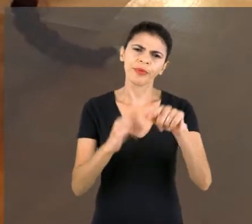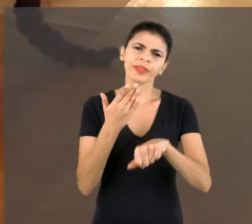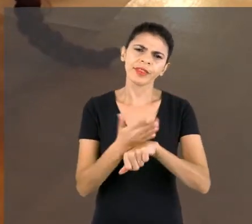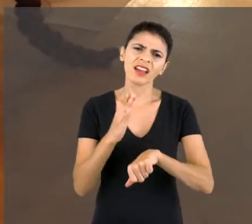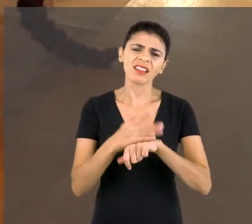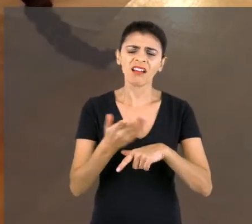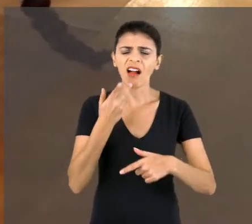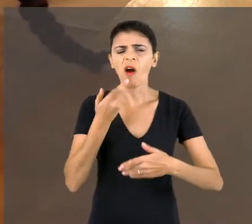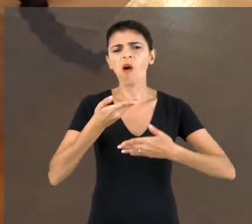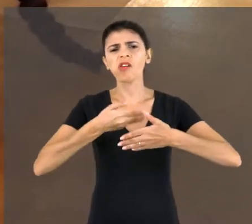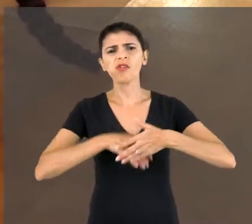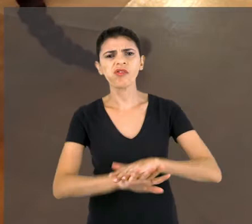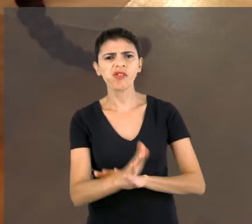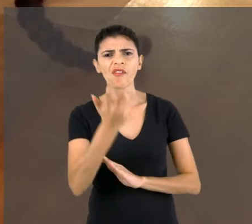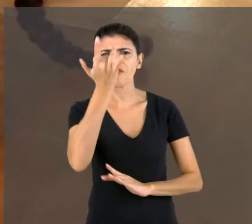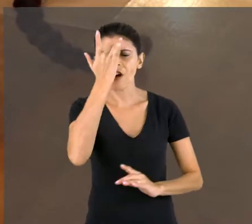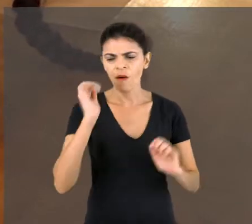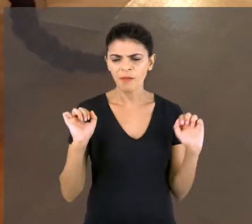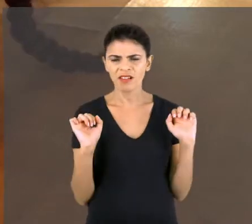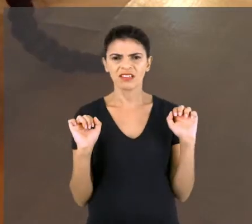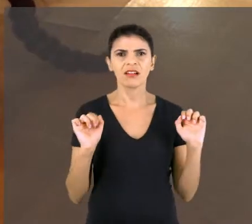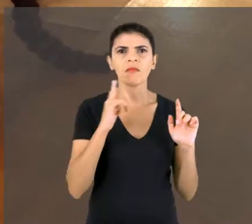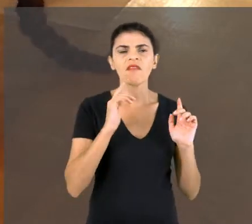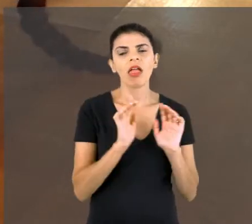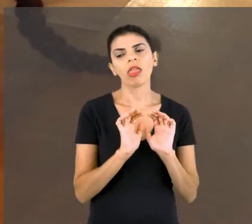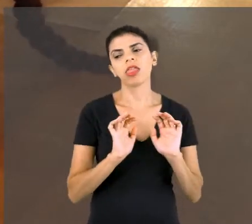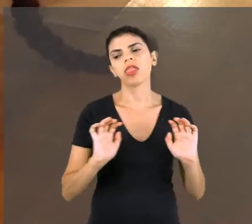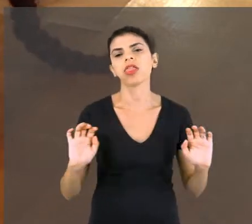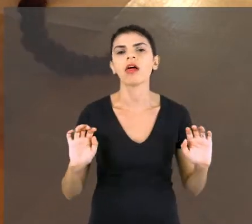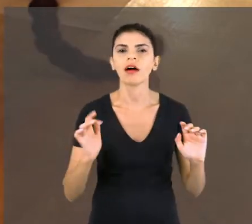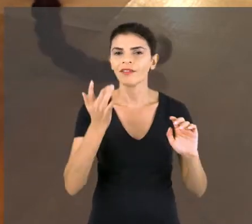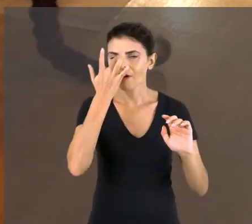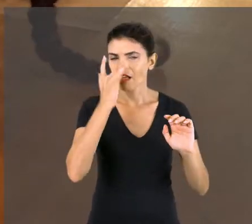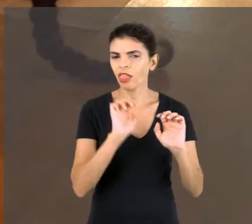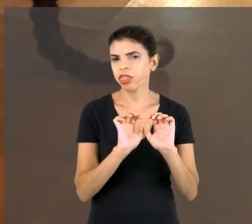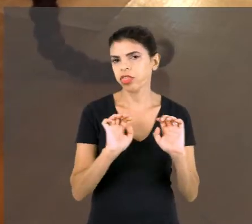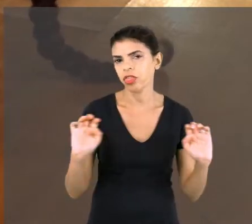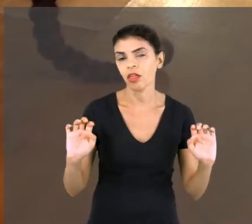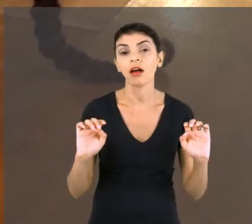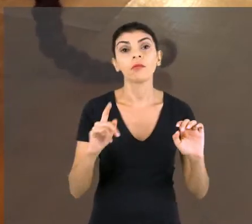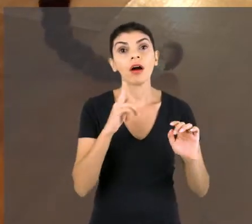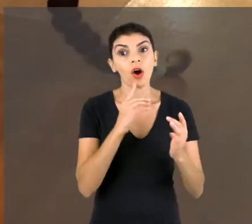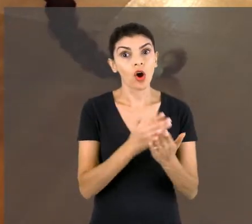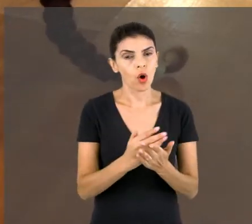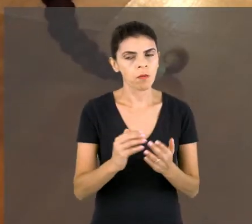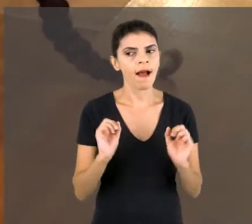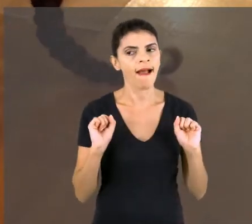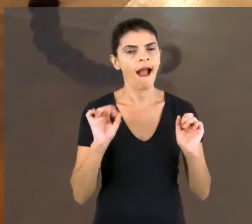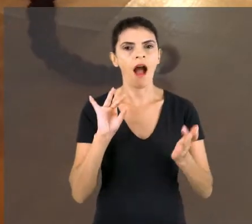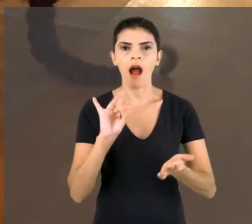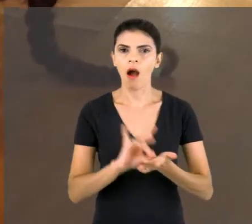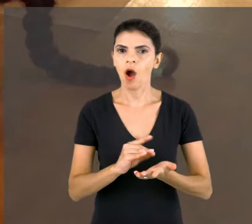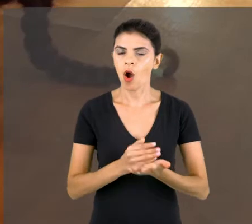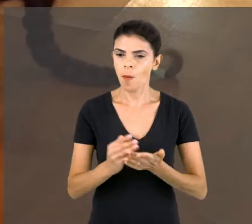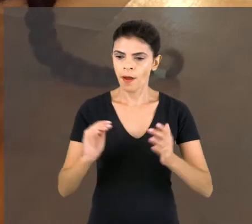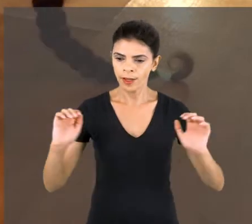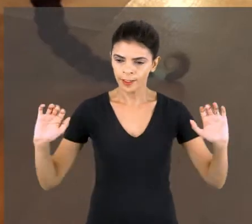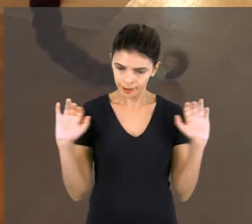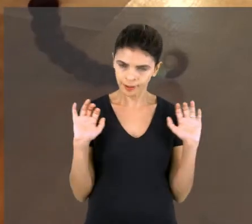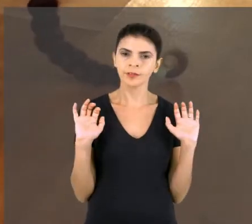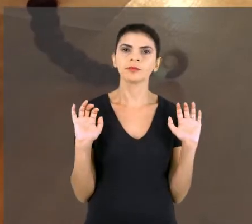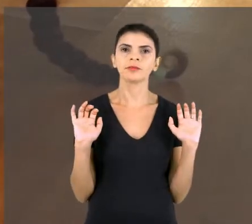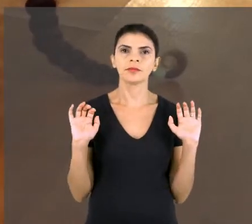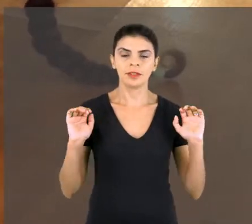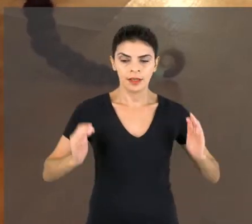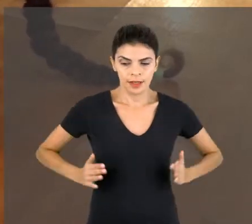seus treinos, esse movimento de ficar aqui apertado vai ser mais relaxado. Mas inicialmente, realmente,